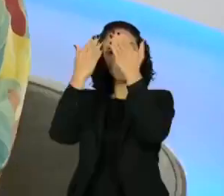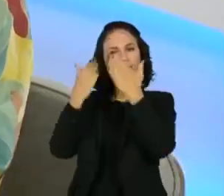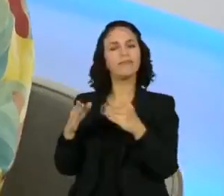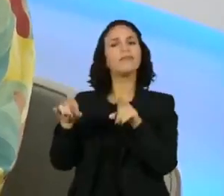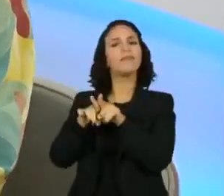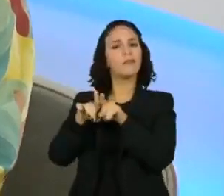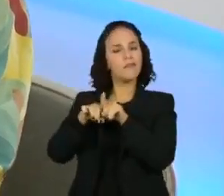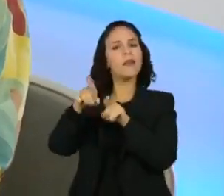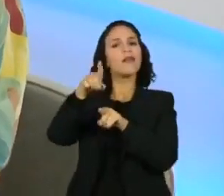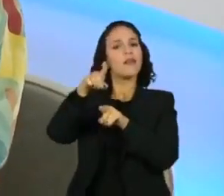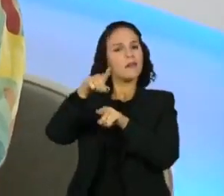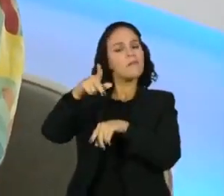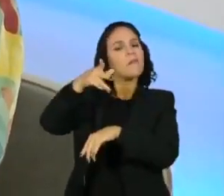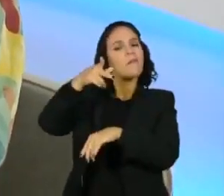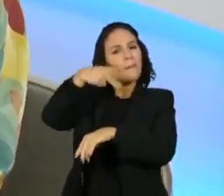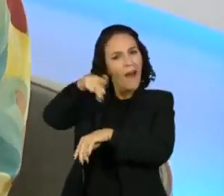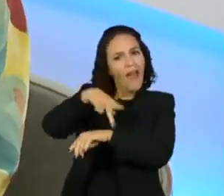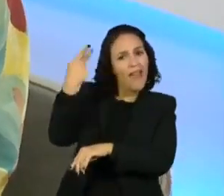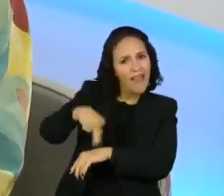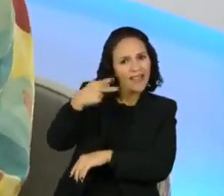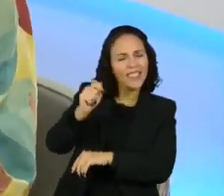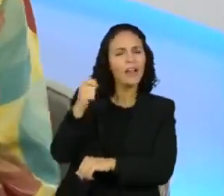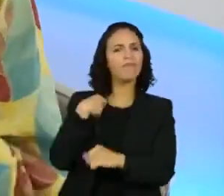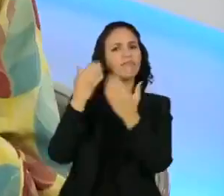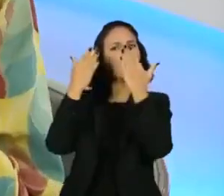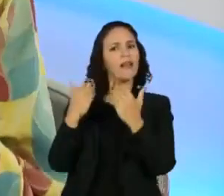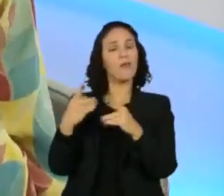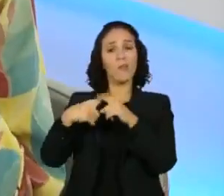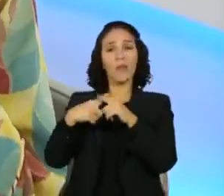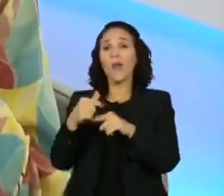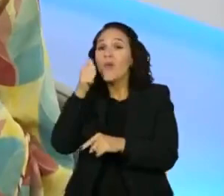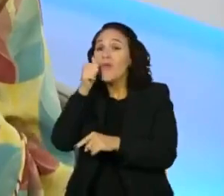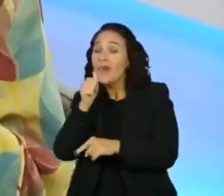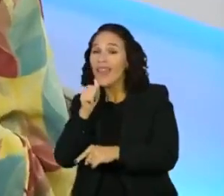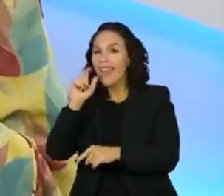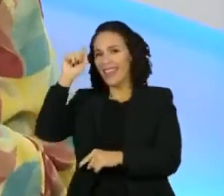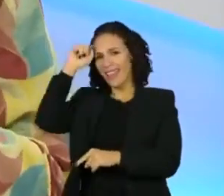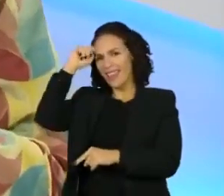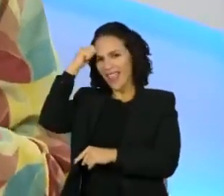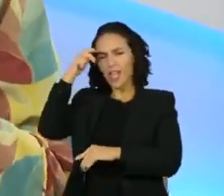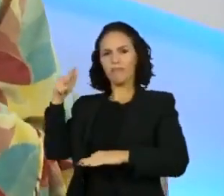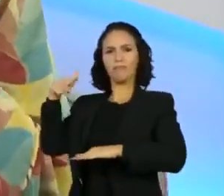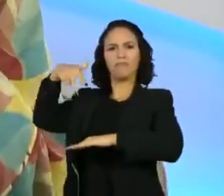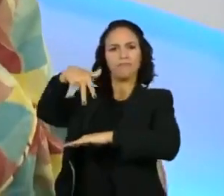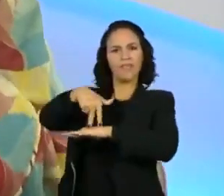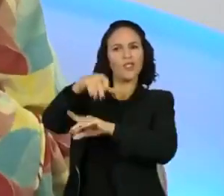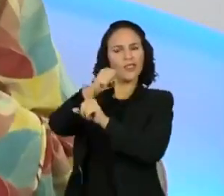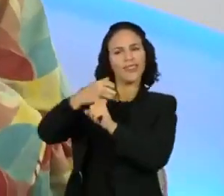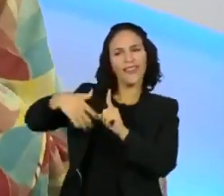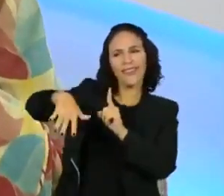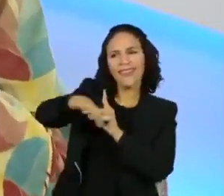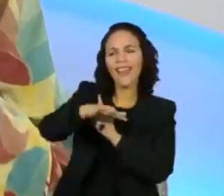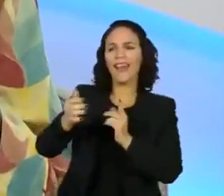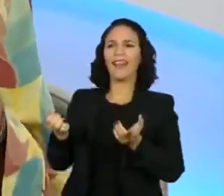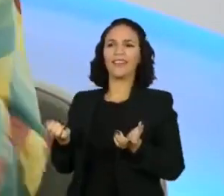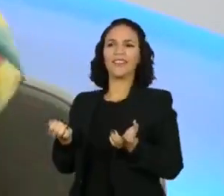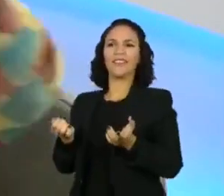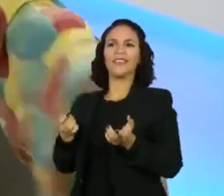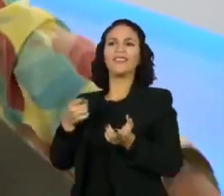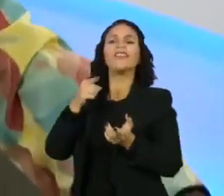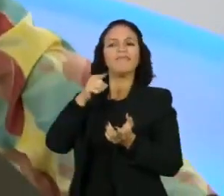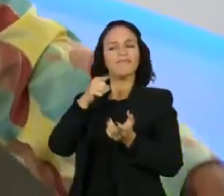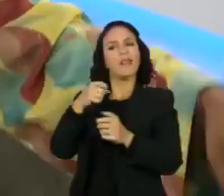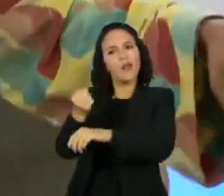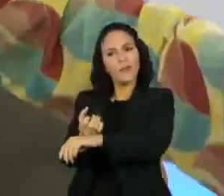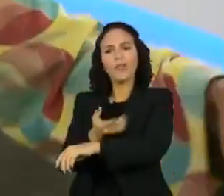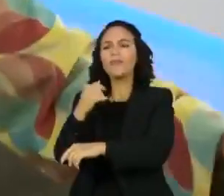Brasil a partir dessa novela. Assim, para uma mulher negra ter destaque social, emocional, ela tem que, você